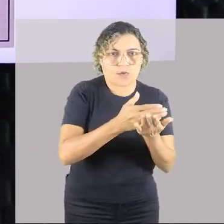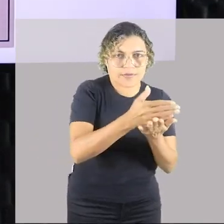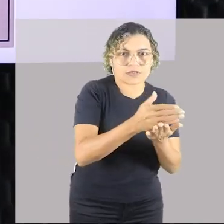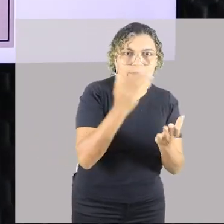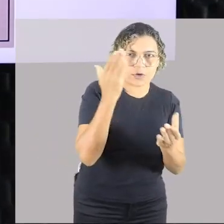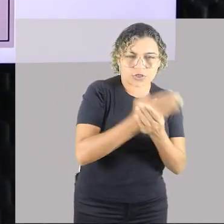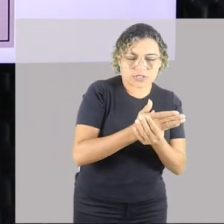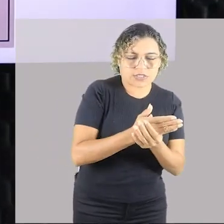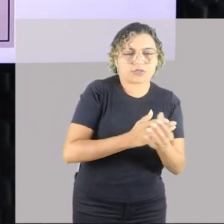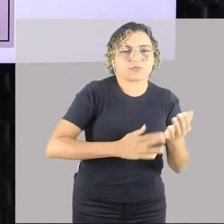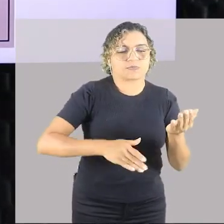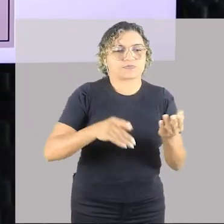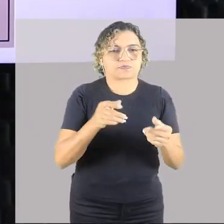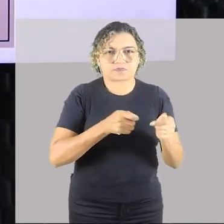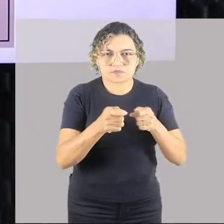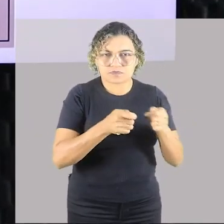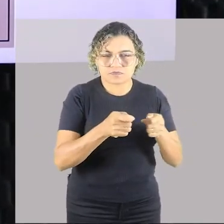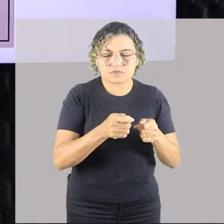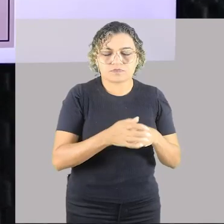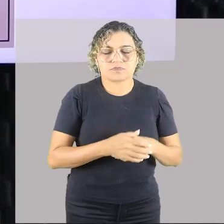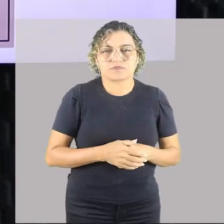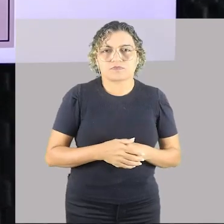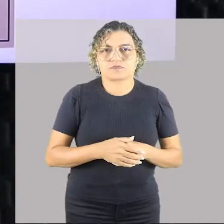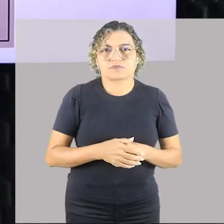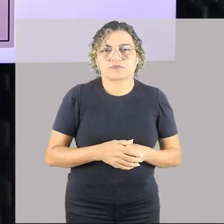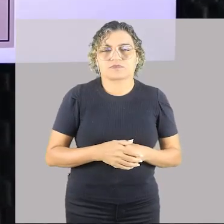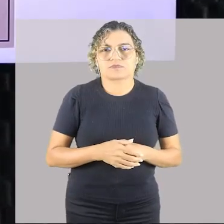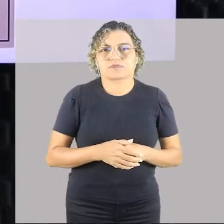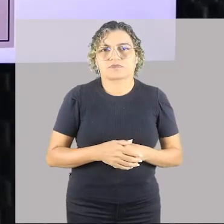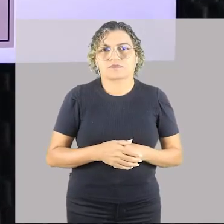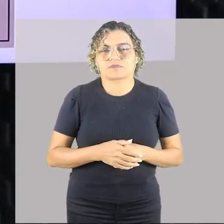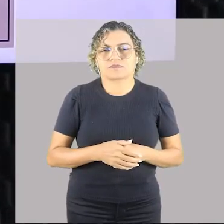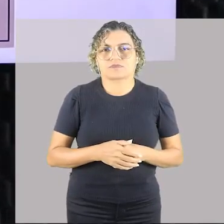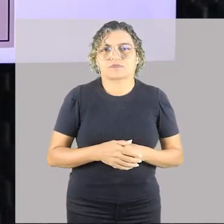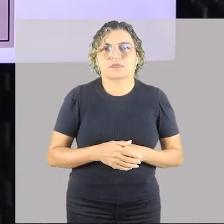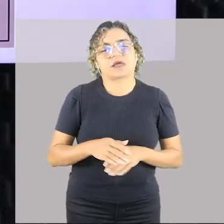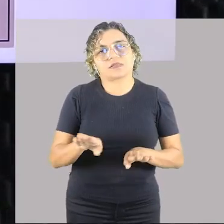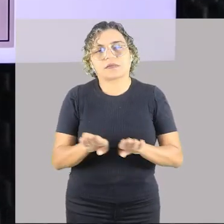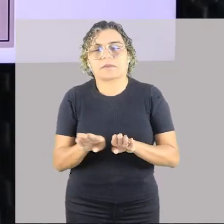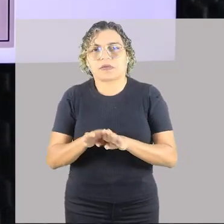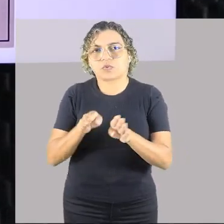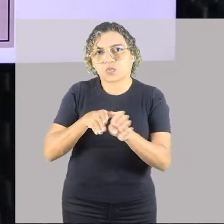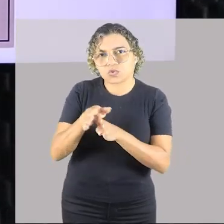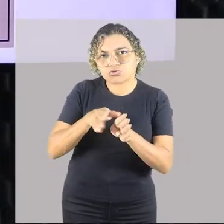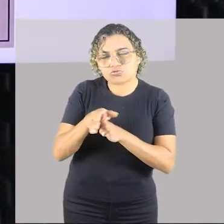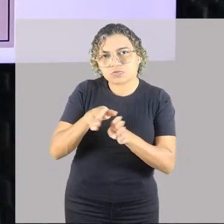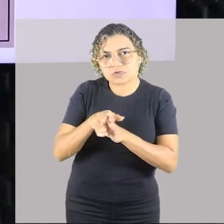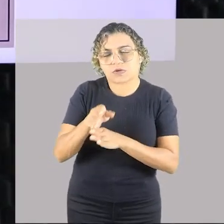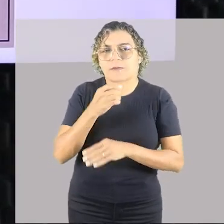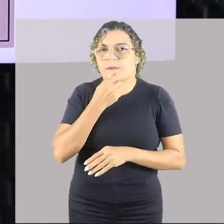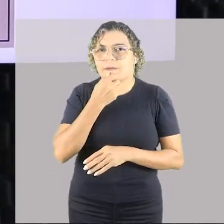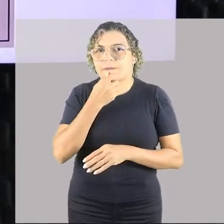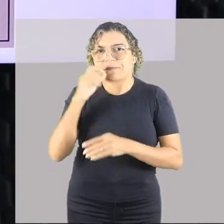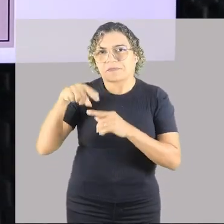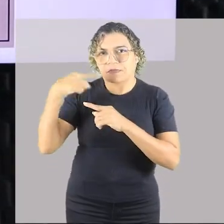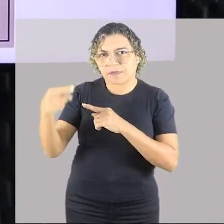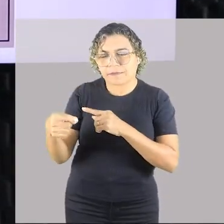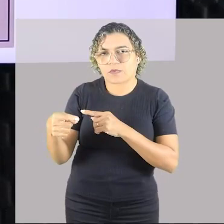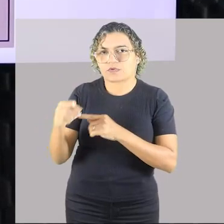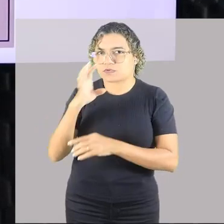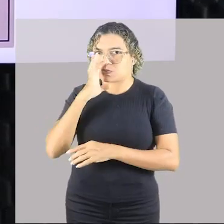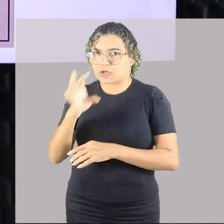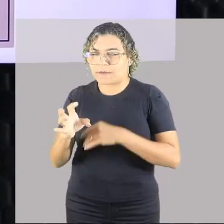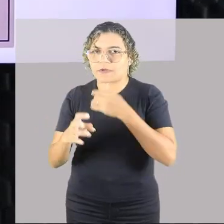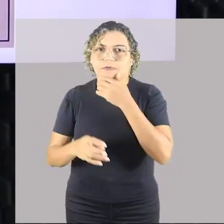instauração e a instalação da comissão de inquérito, o inquérito com a instrução, a defesa e o relatório, e depois